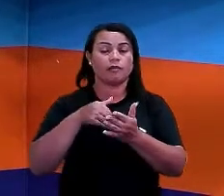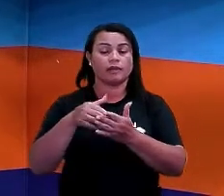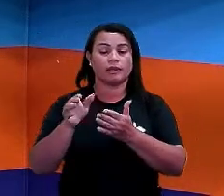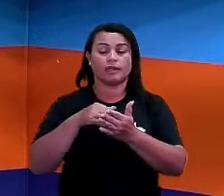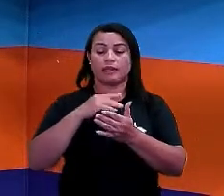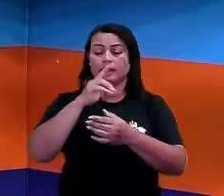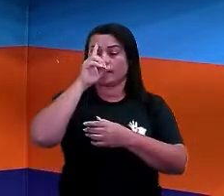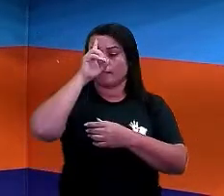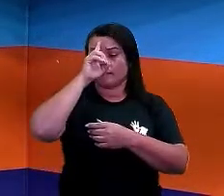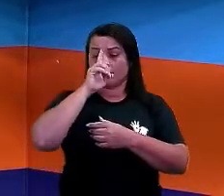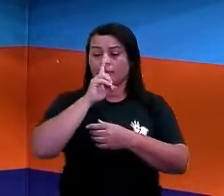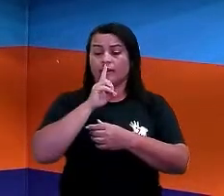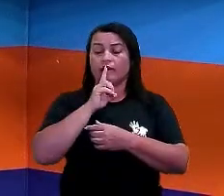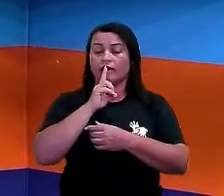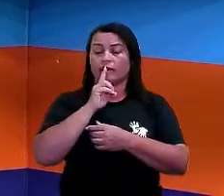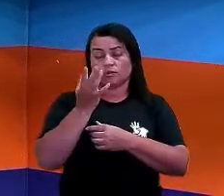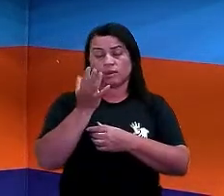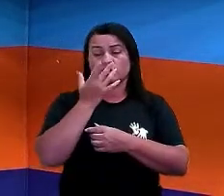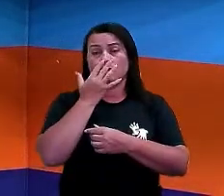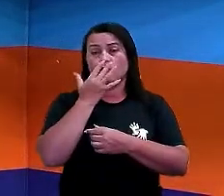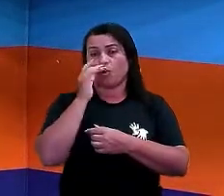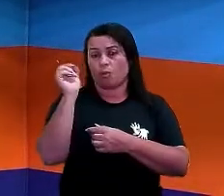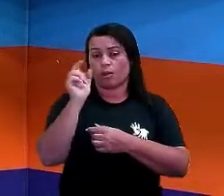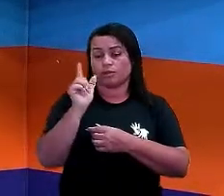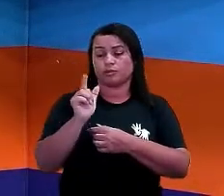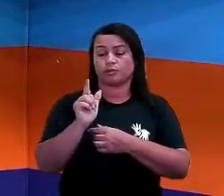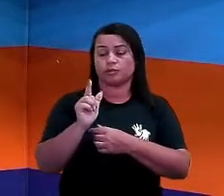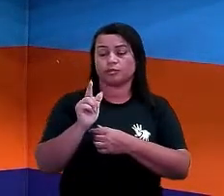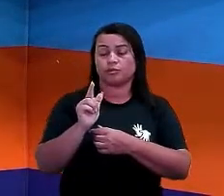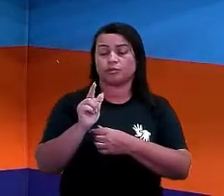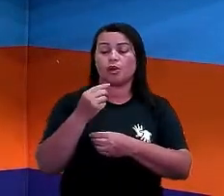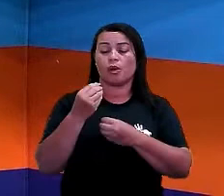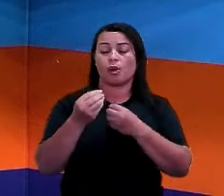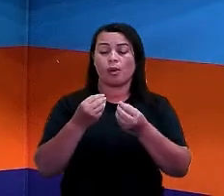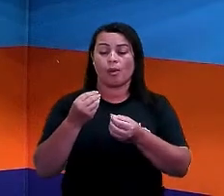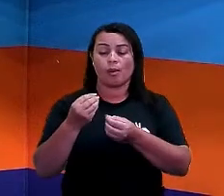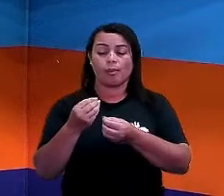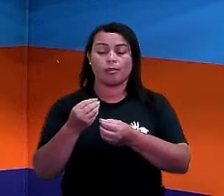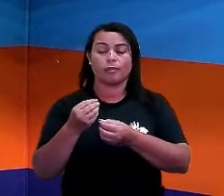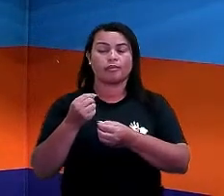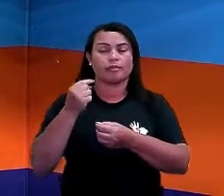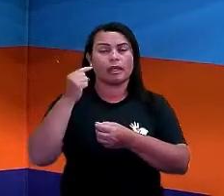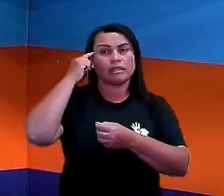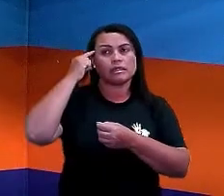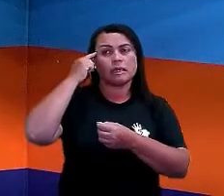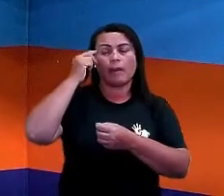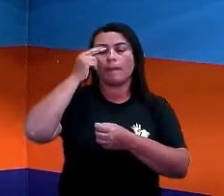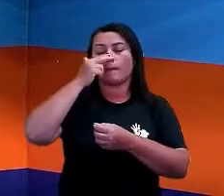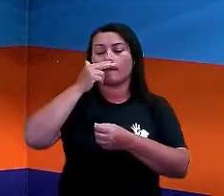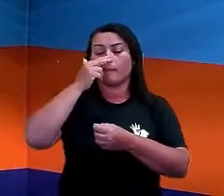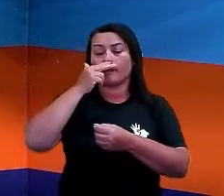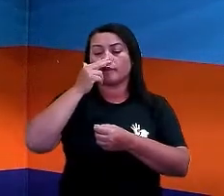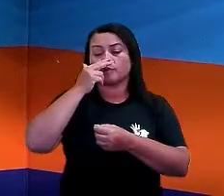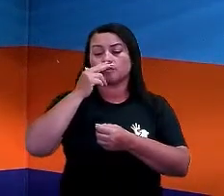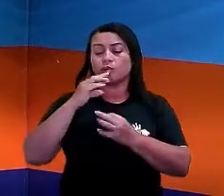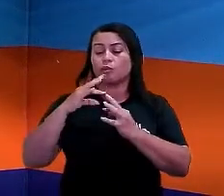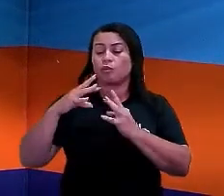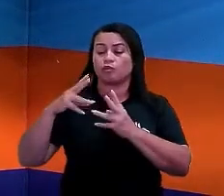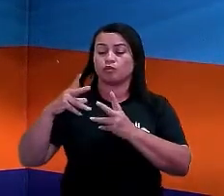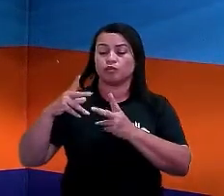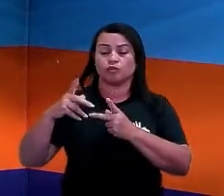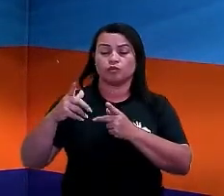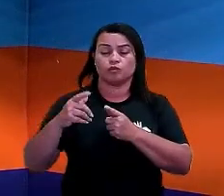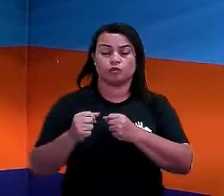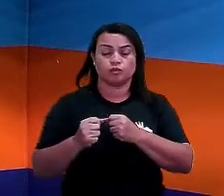No caso, a partezinha pintada de azul, né? E aí a gente vai ter o mesmo pensamento. Bota a quantidade total